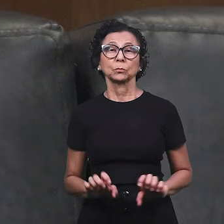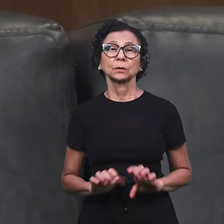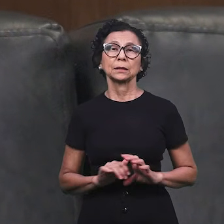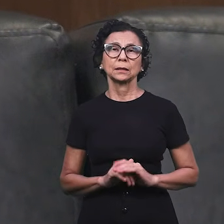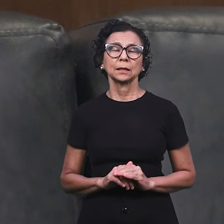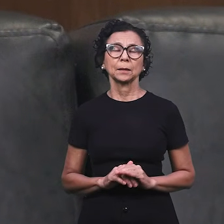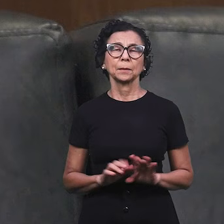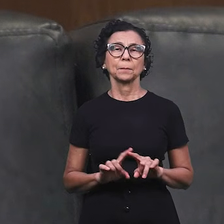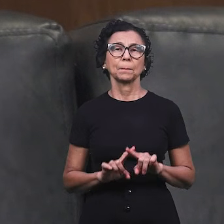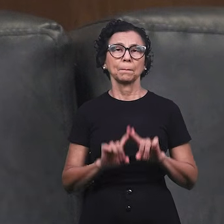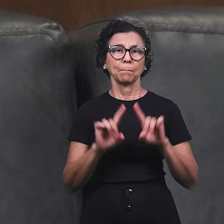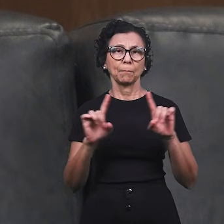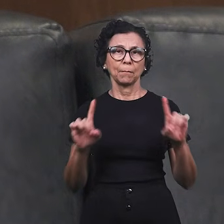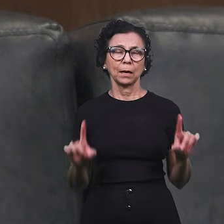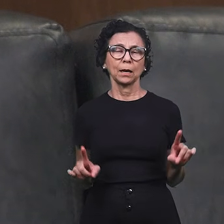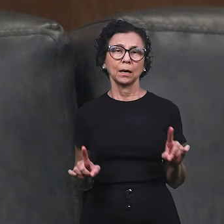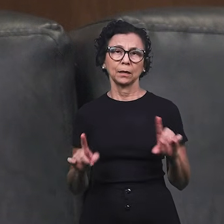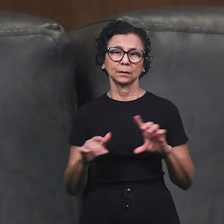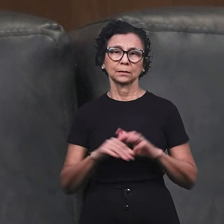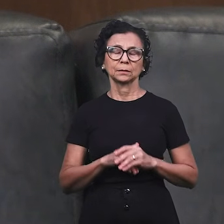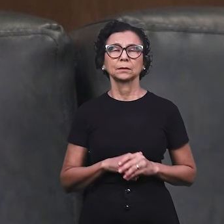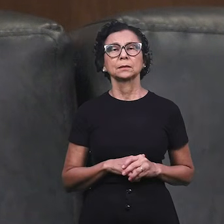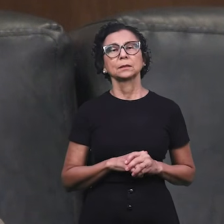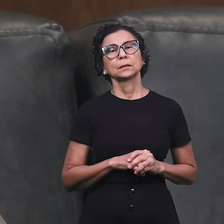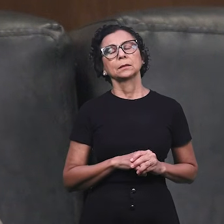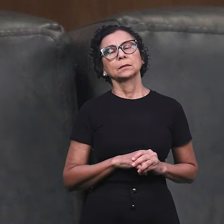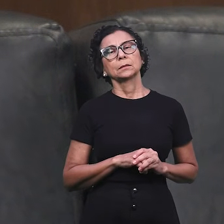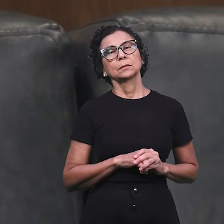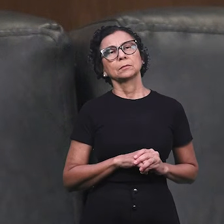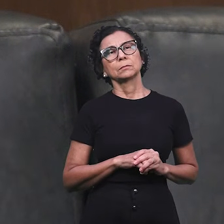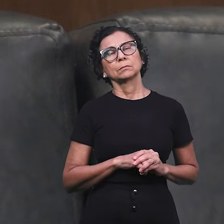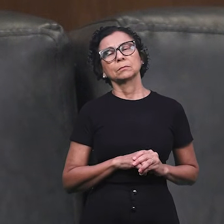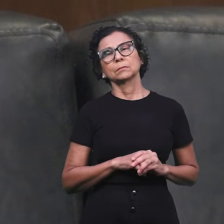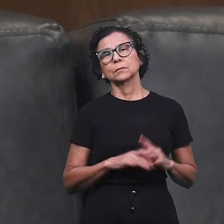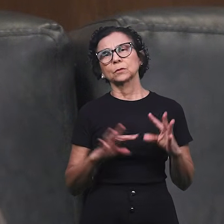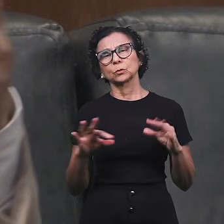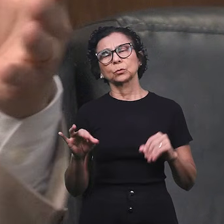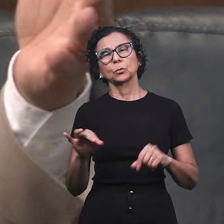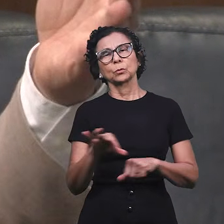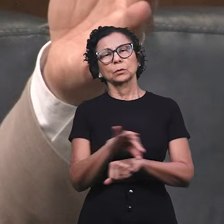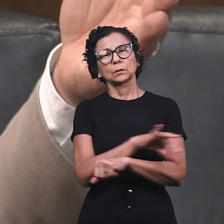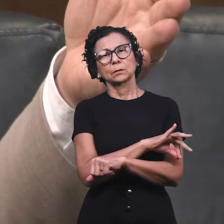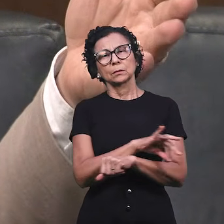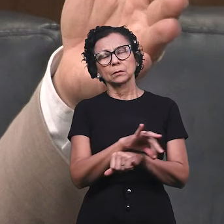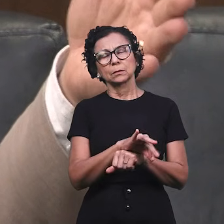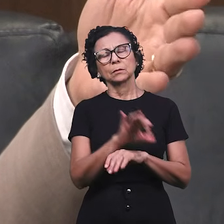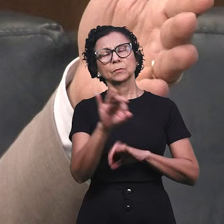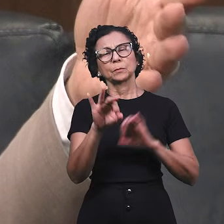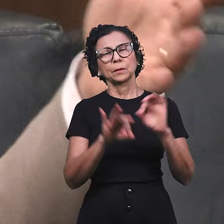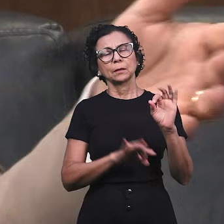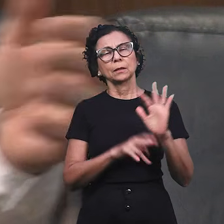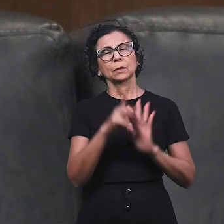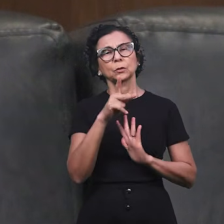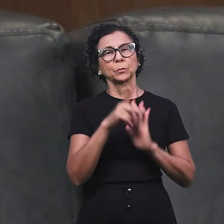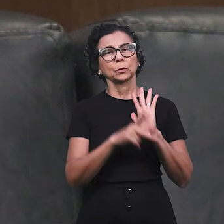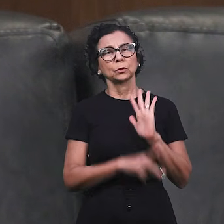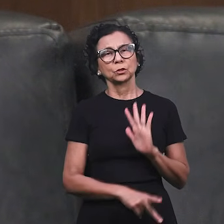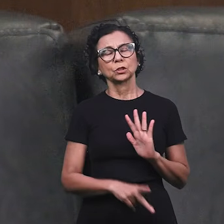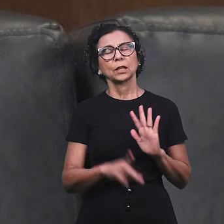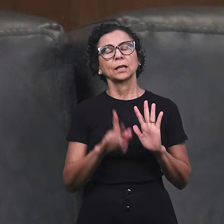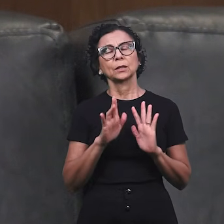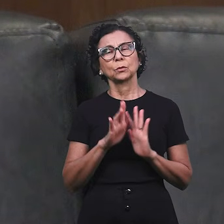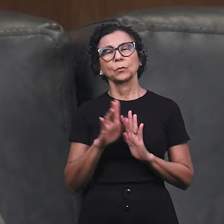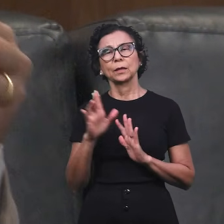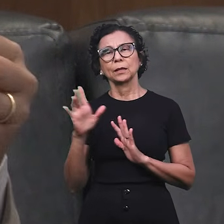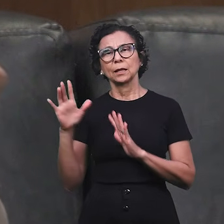parte estética, a parte arquitetônica, ele se inspirou, foi inspirada no templo.